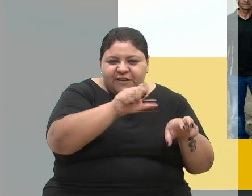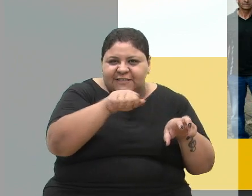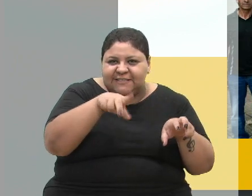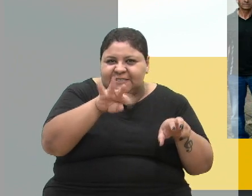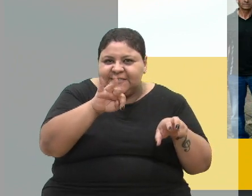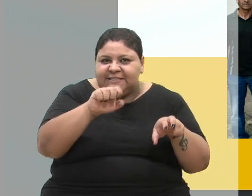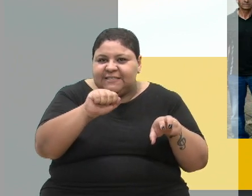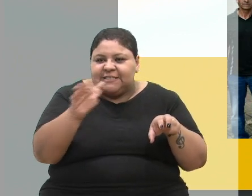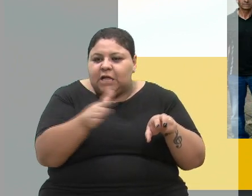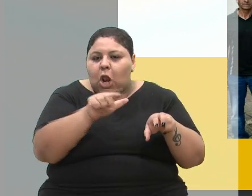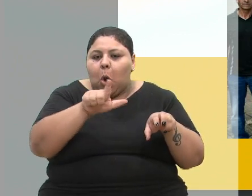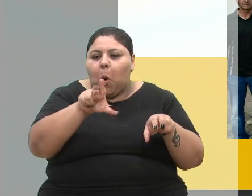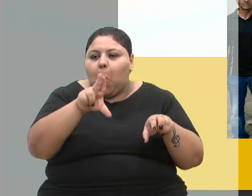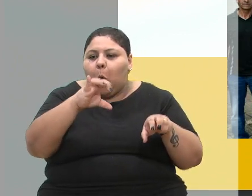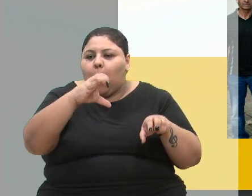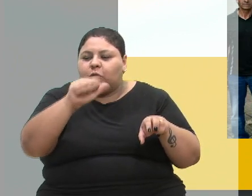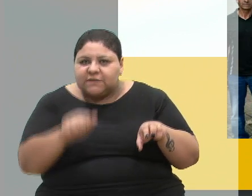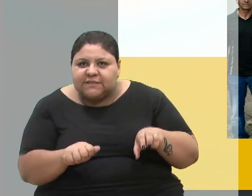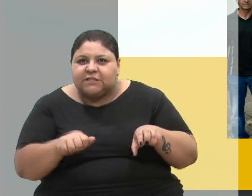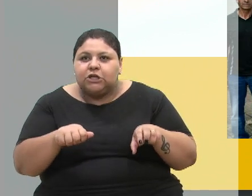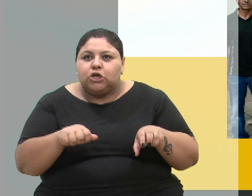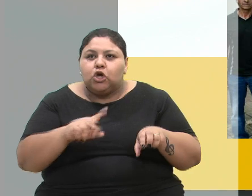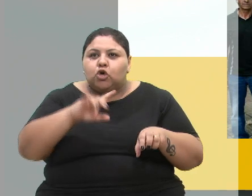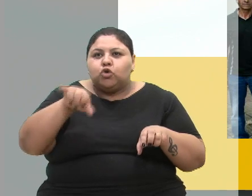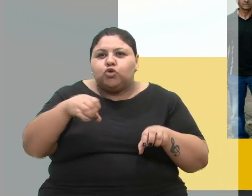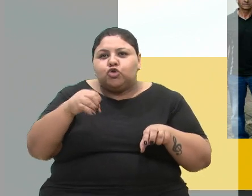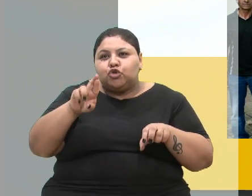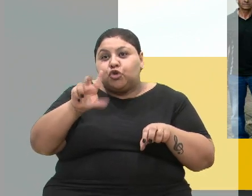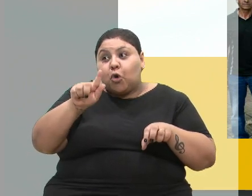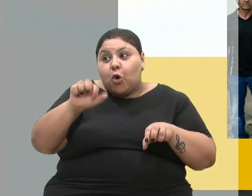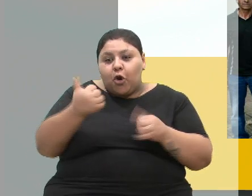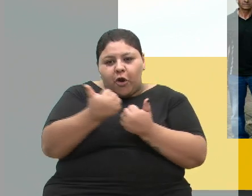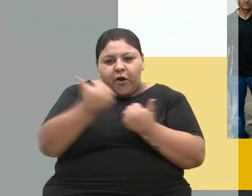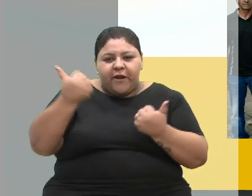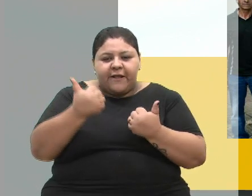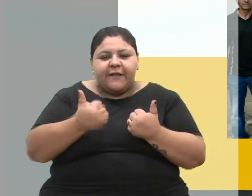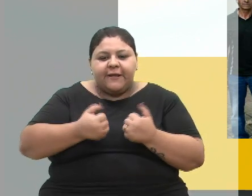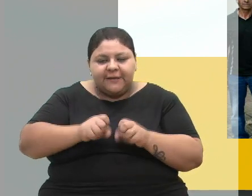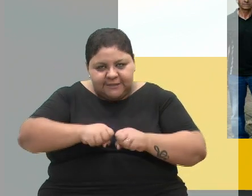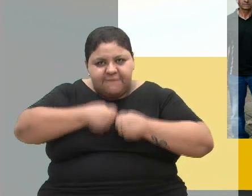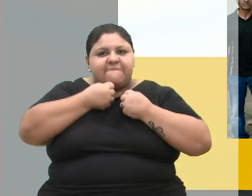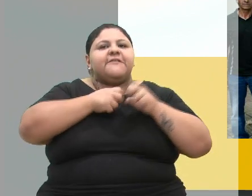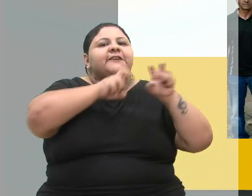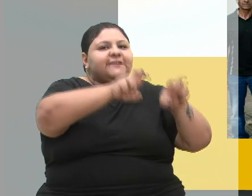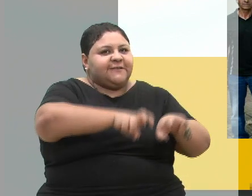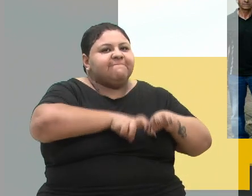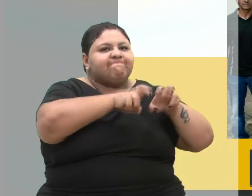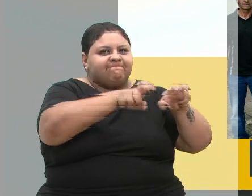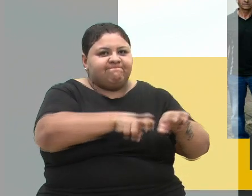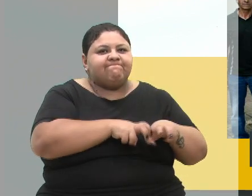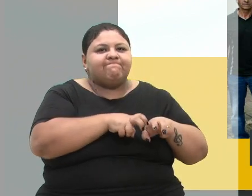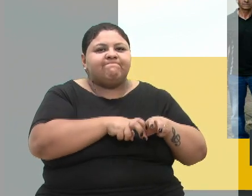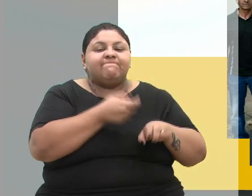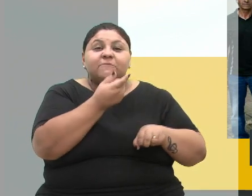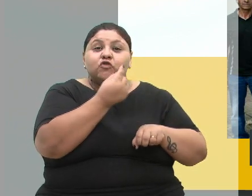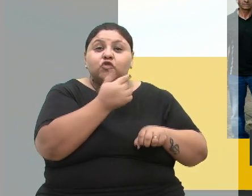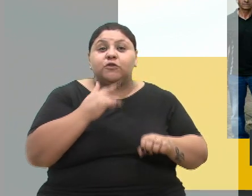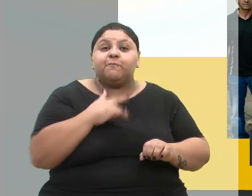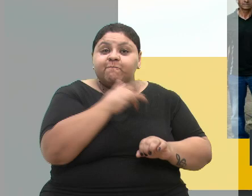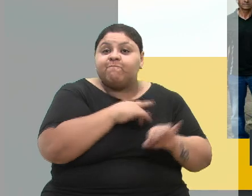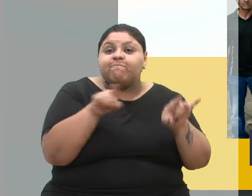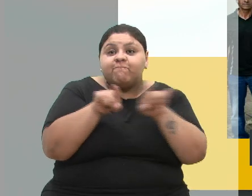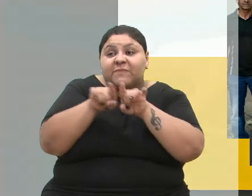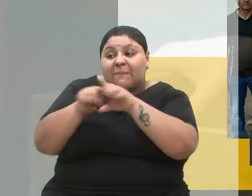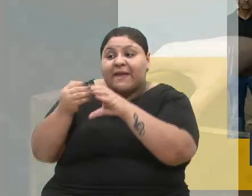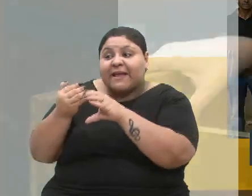Jorge, nosso assessor aí, que é o grande nosso, que defende muito o interior, está sempre trazendo as pautas. Ali nos recursos da saúde, a gente também